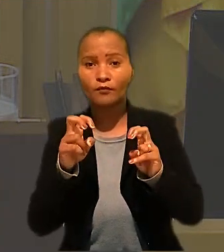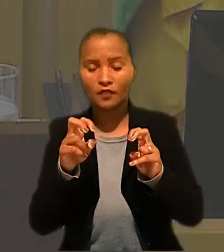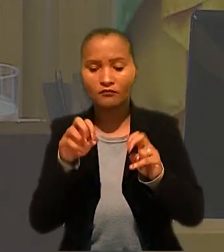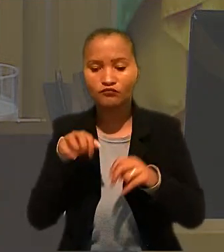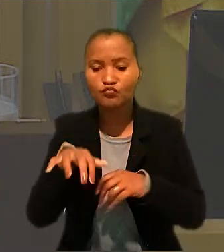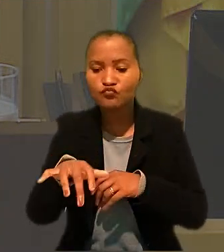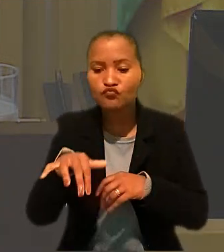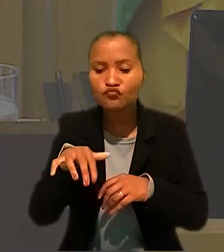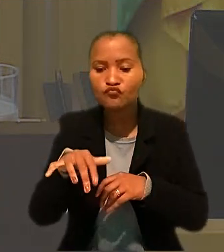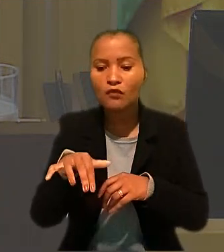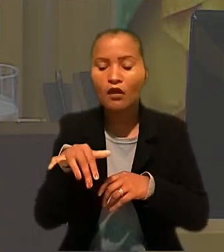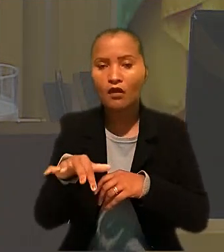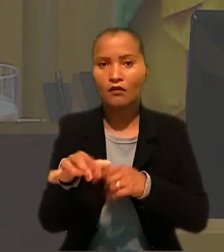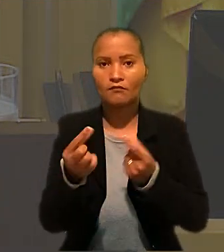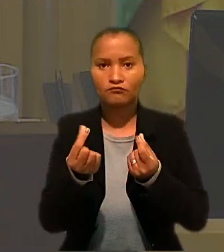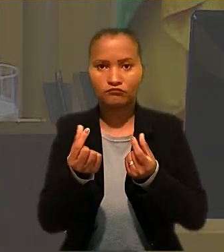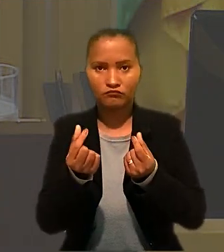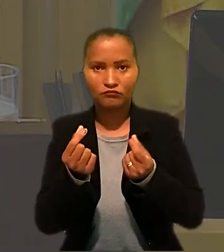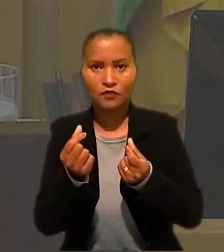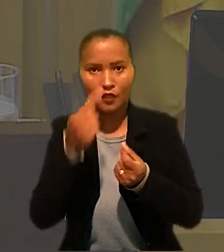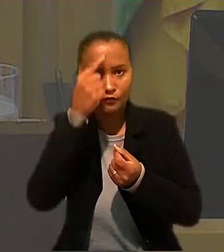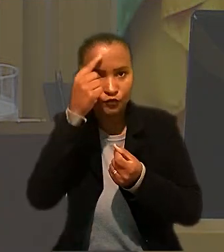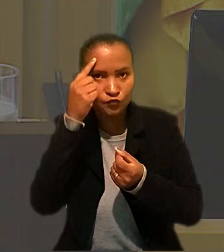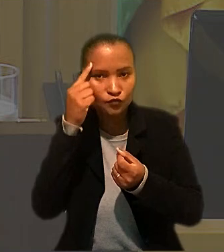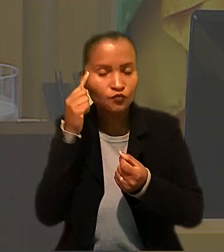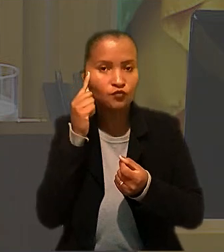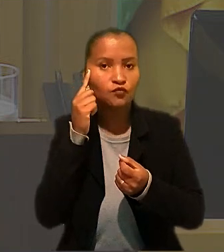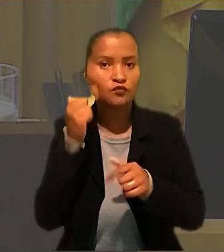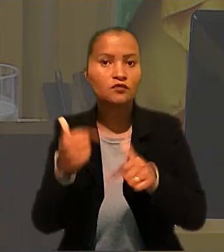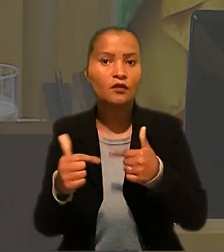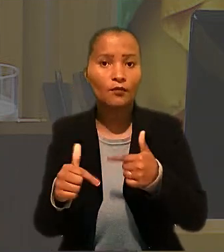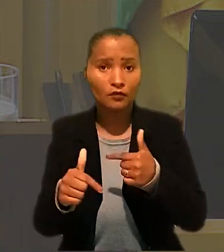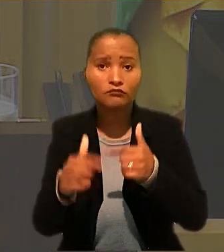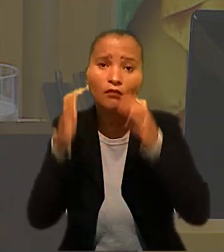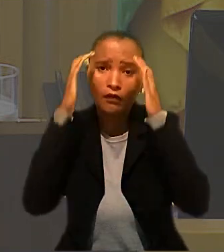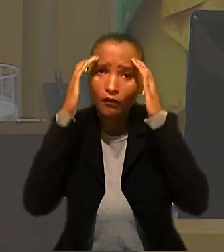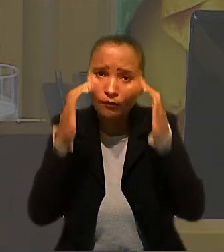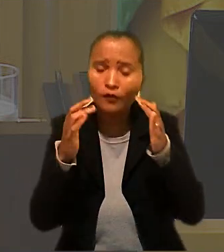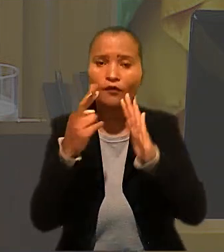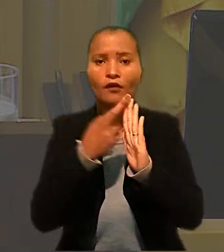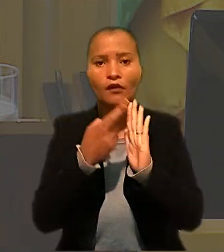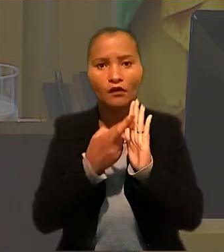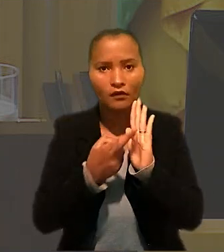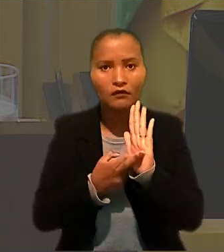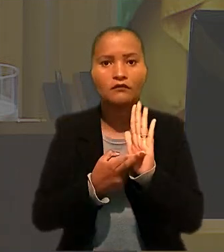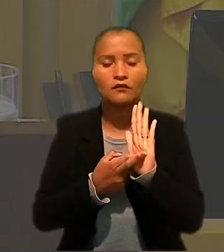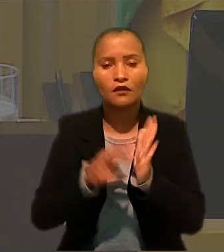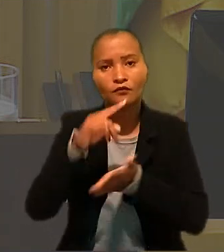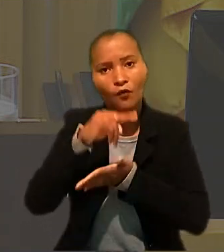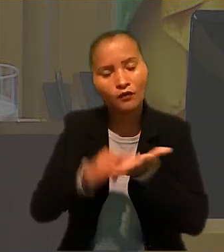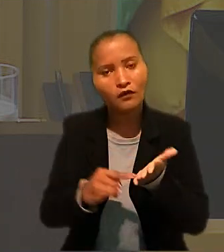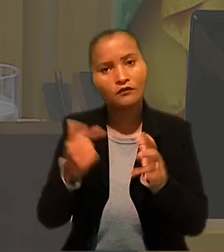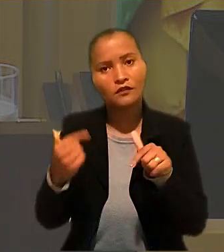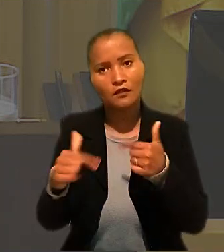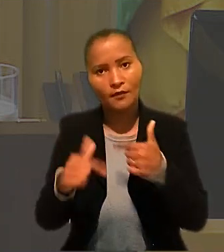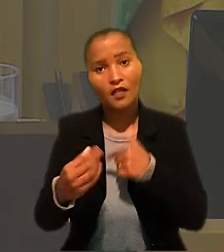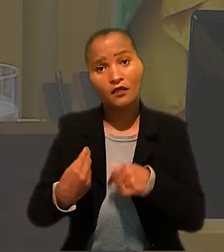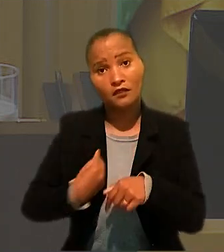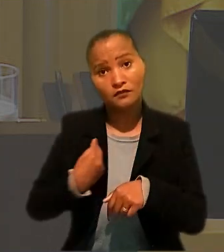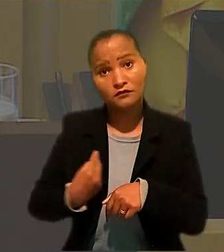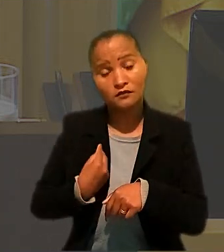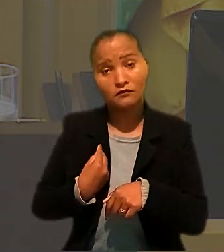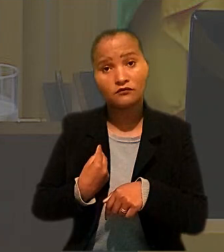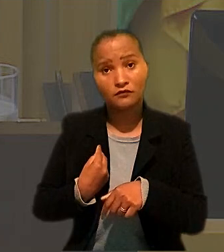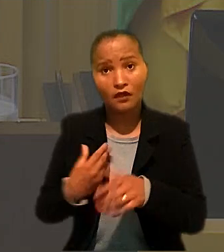sobre a designação de caixa com remuneração proporcional aos minutos trabalhados respeitou as normas aplicáveis aos contratos de